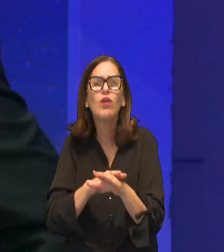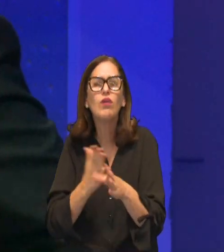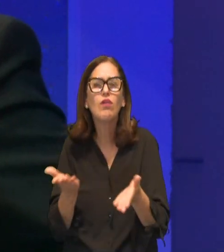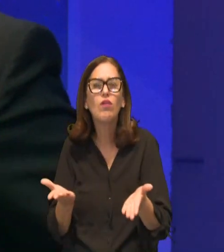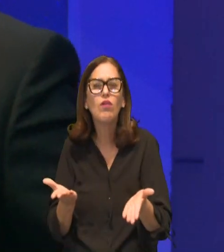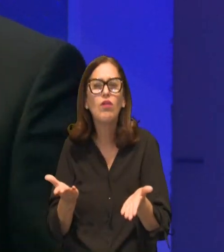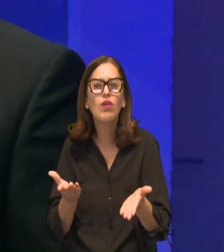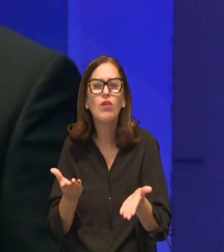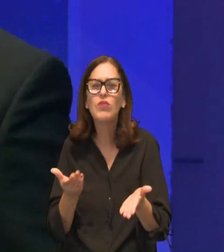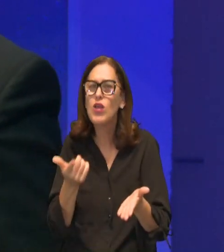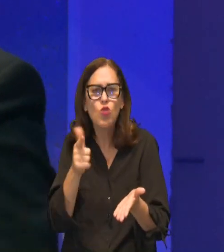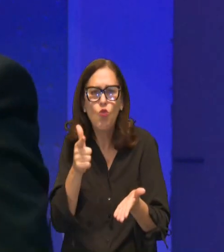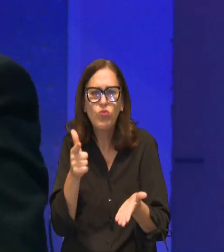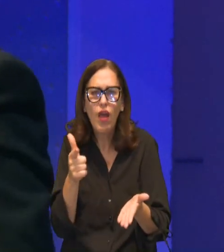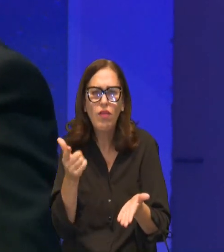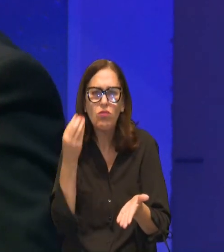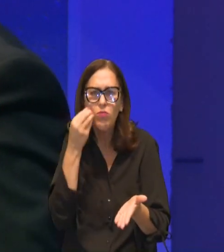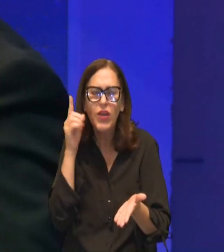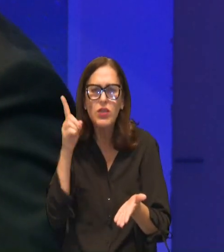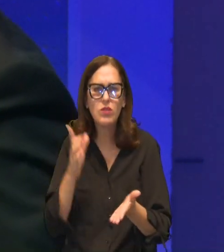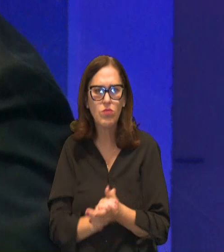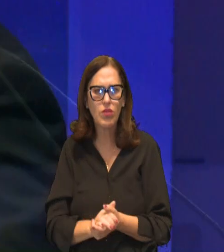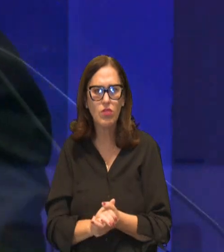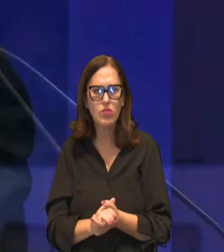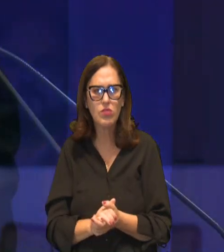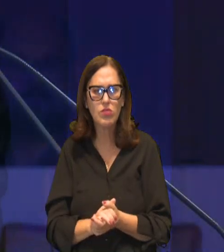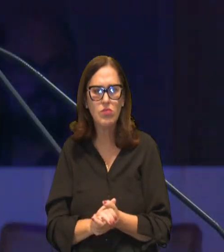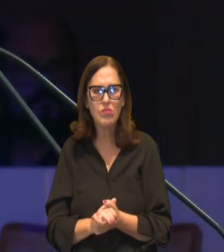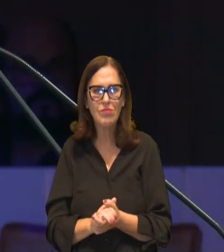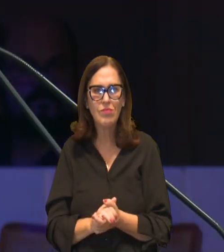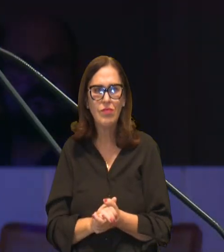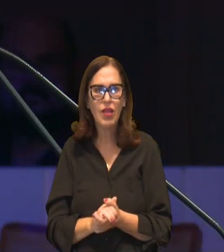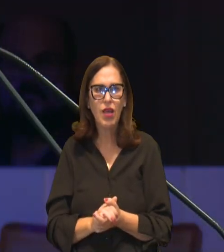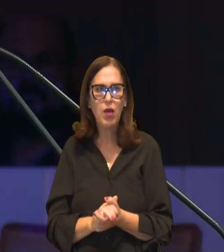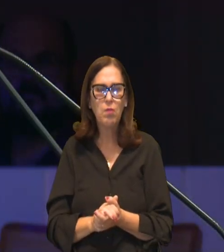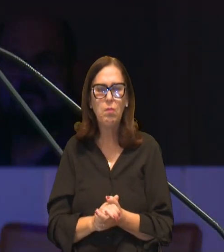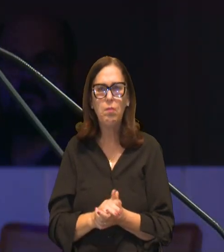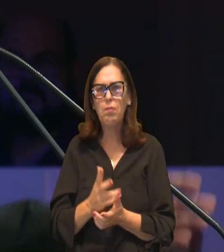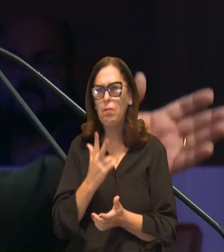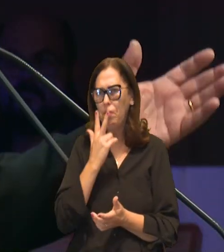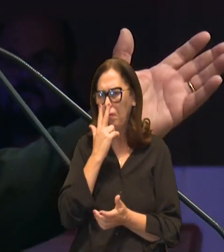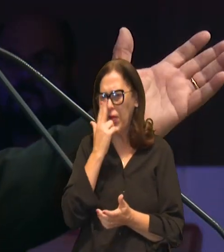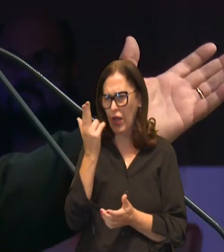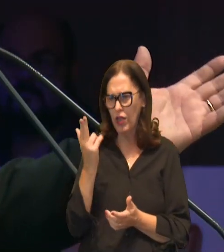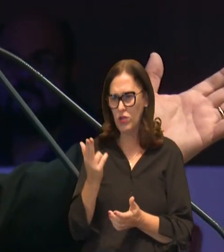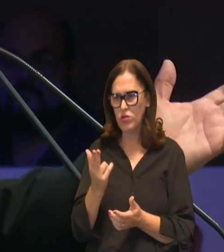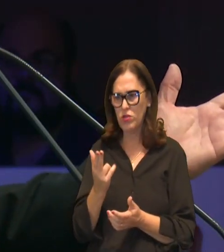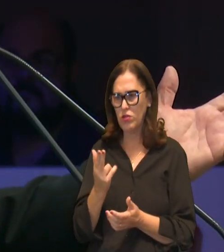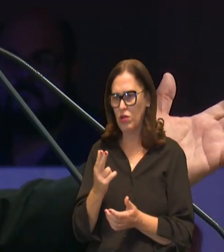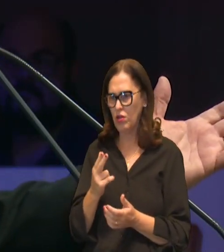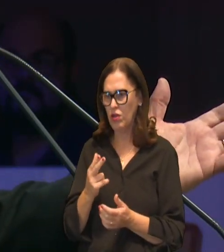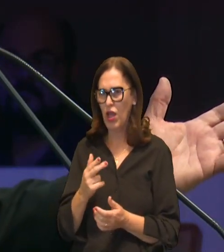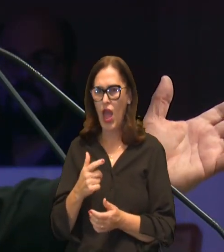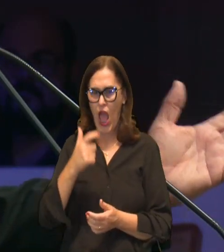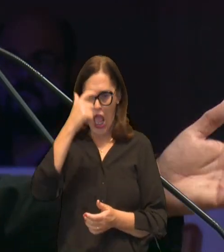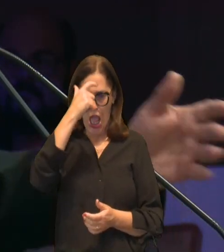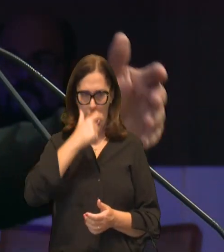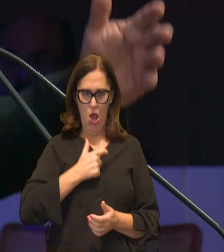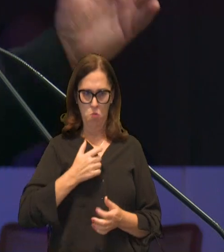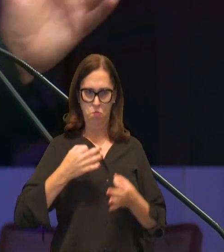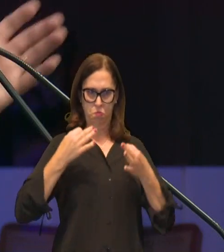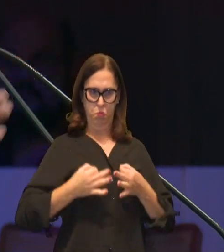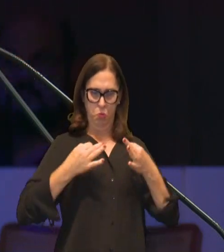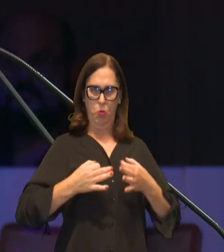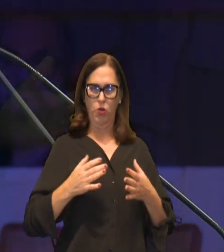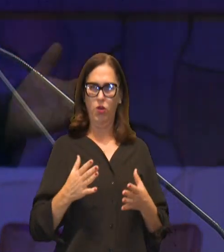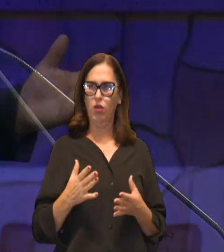quando diz assim, uma experiência com Deus, primeiro dá uma impressão que quem está dizendo é um super santo, é alguém que